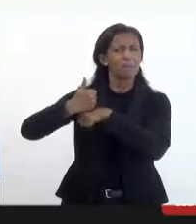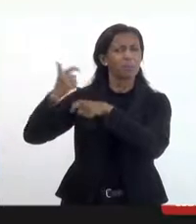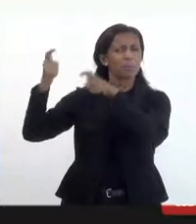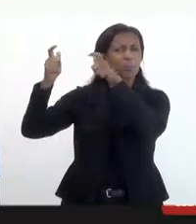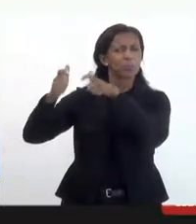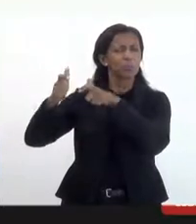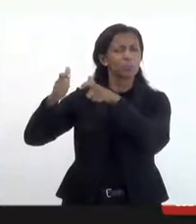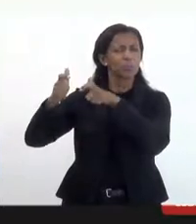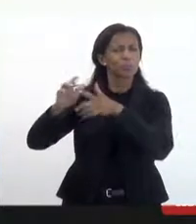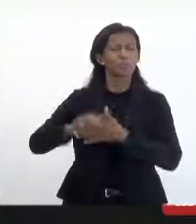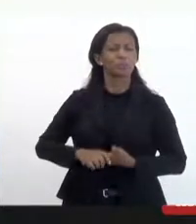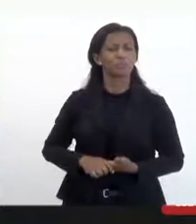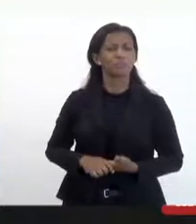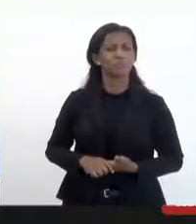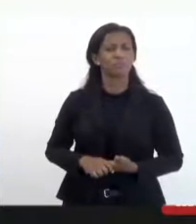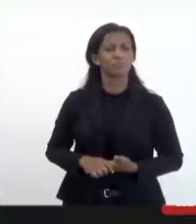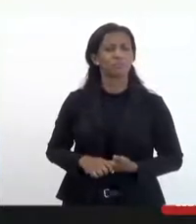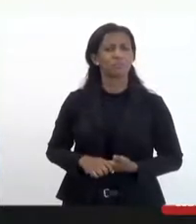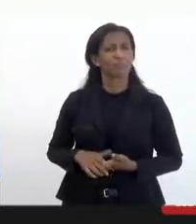daquilo que